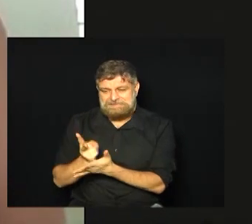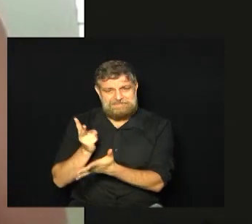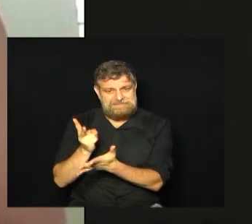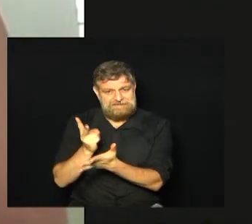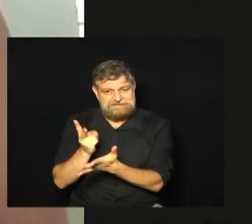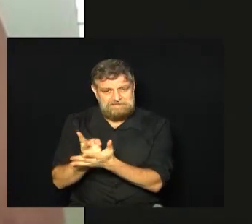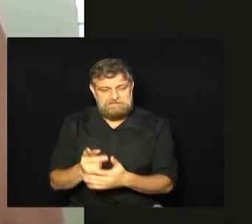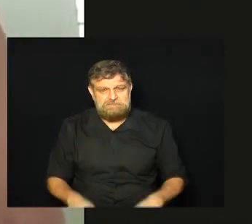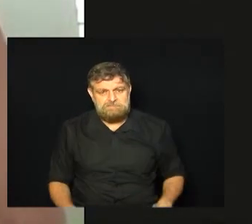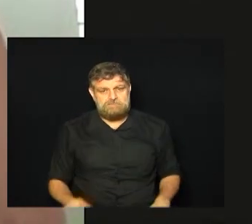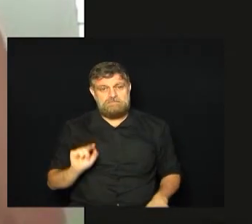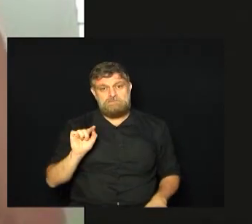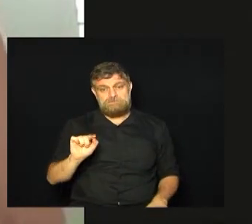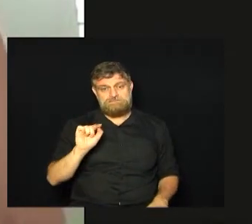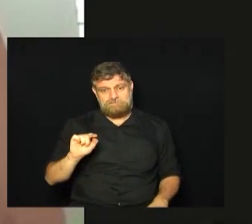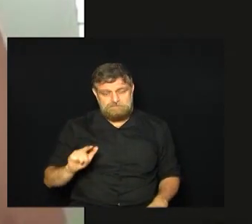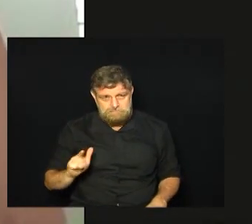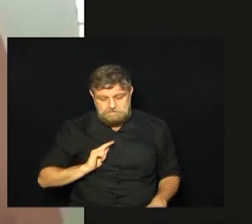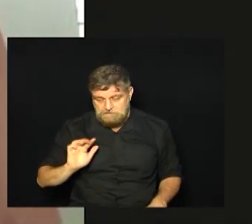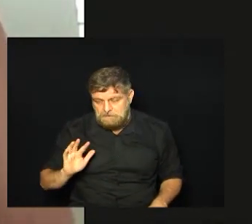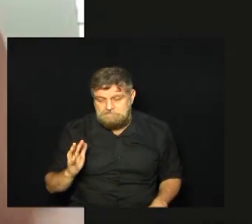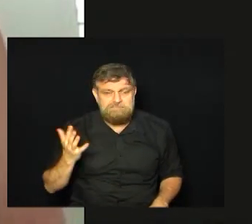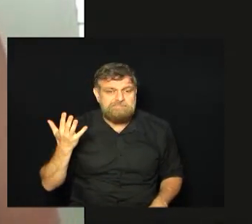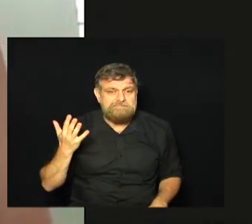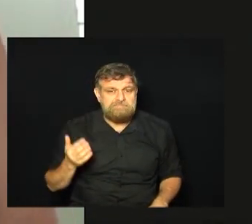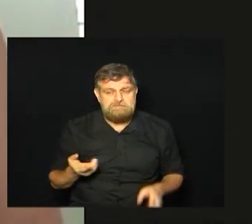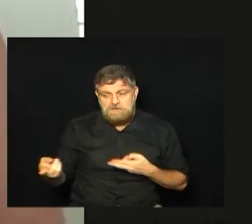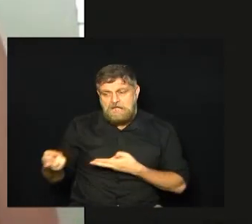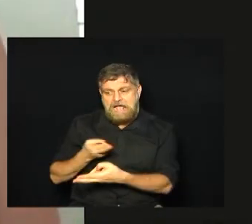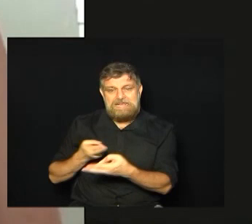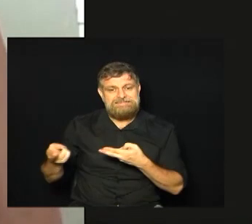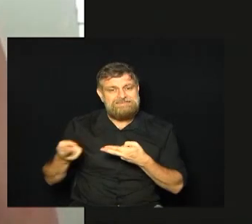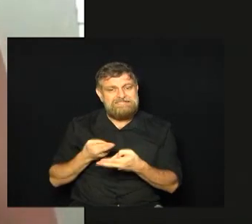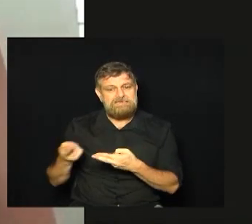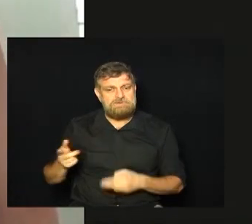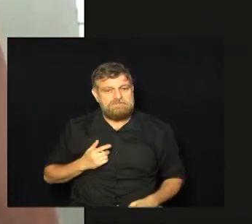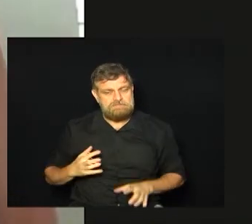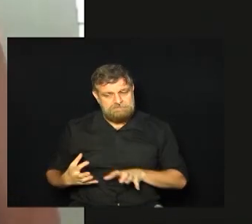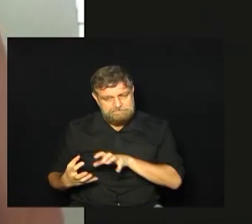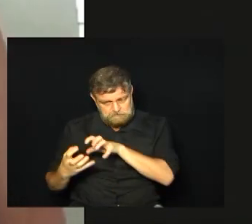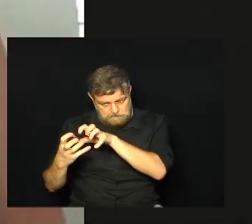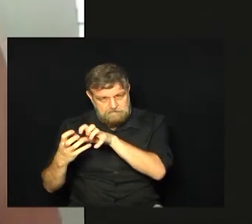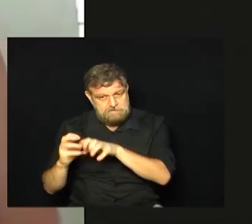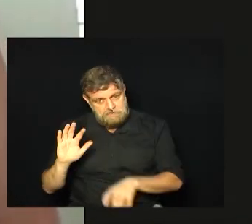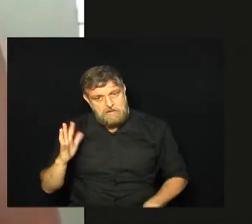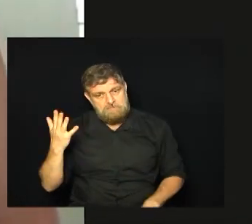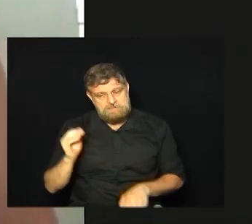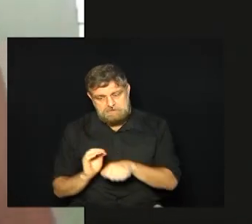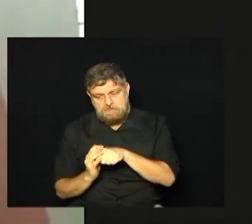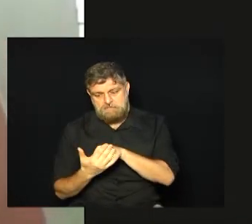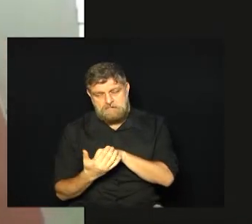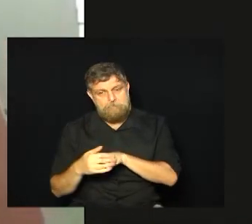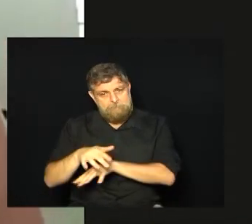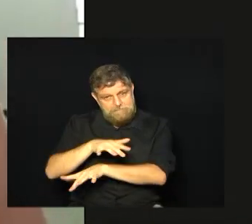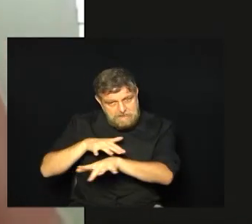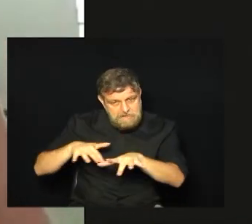todo, no que afeta as relações entre as pessoas, os conflitos que surgem. Mas vai ser